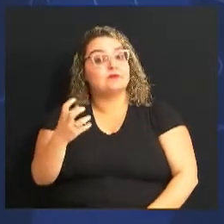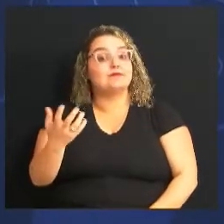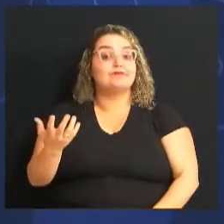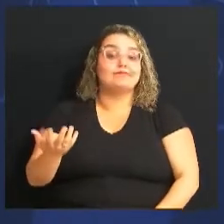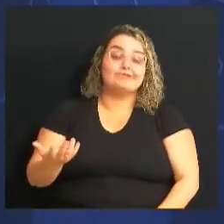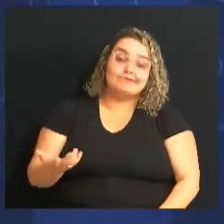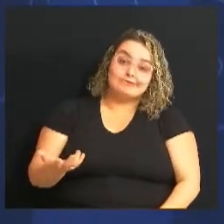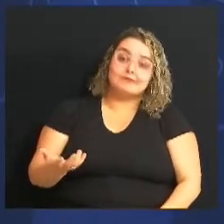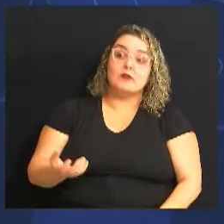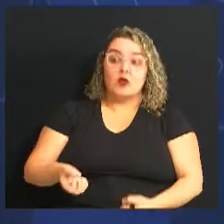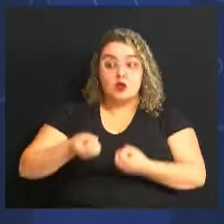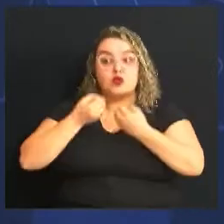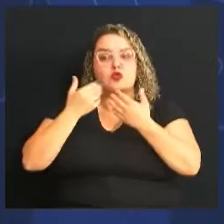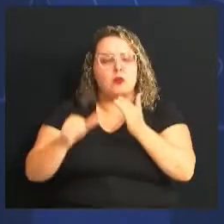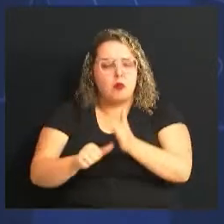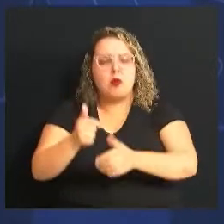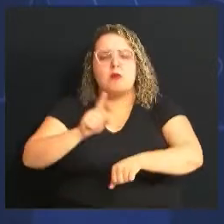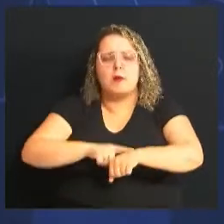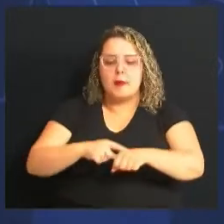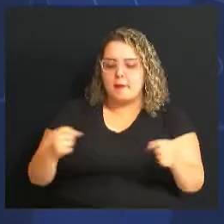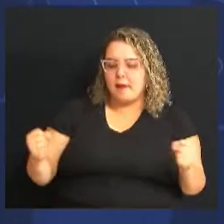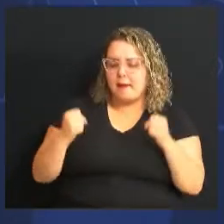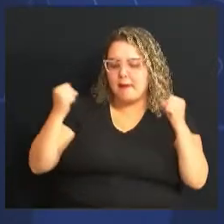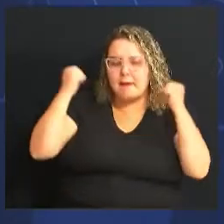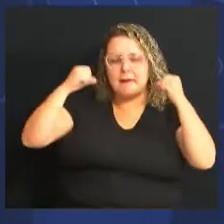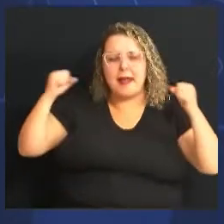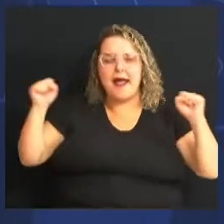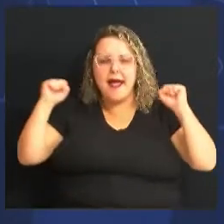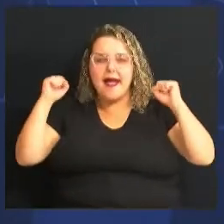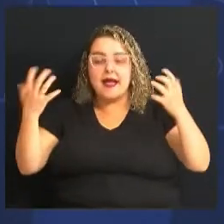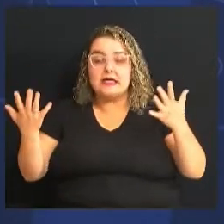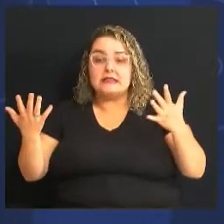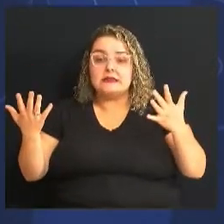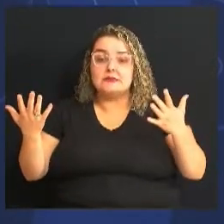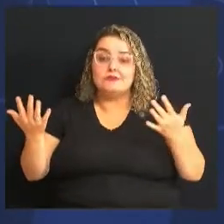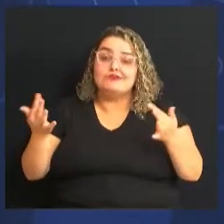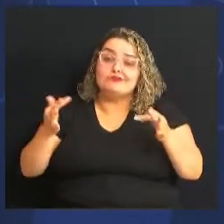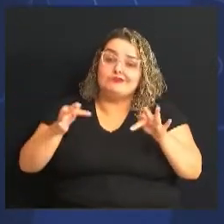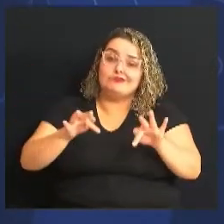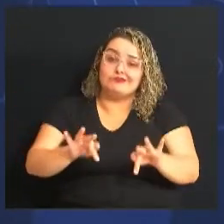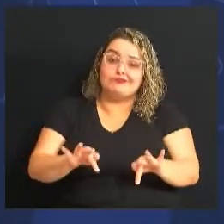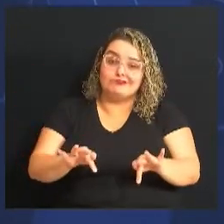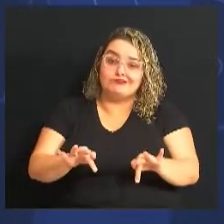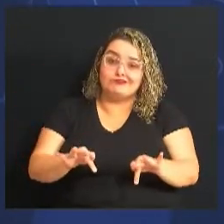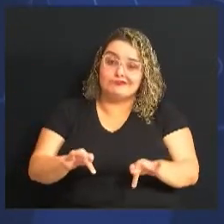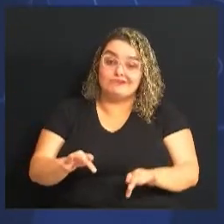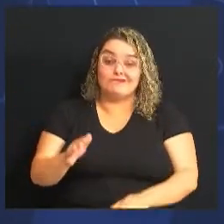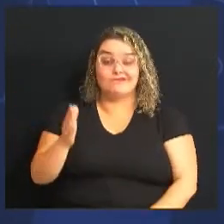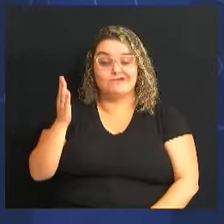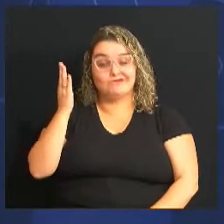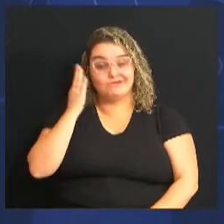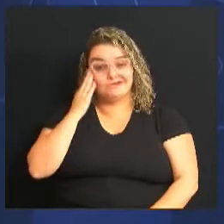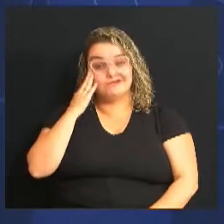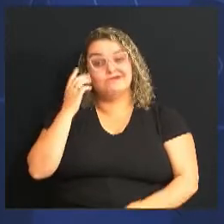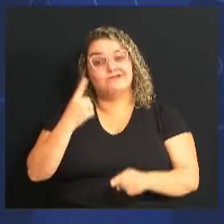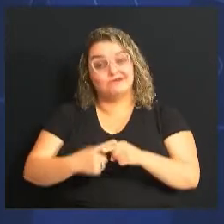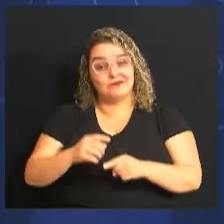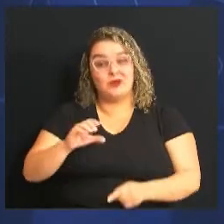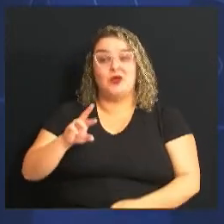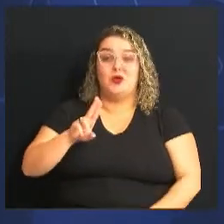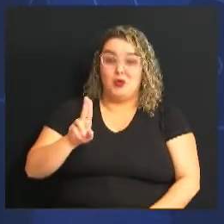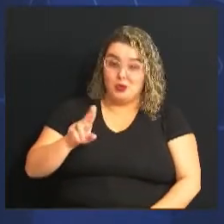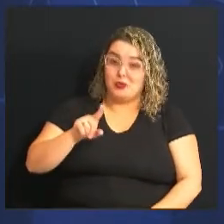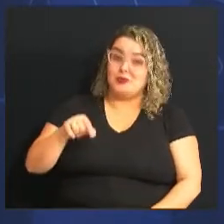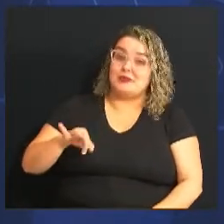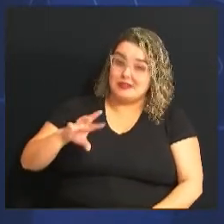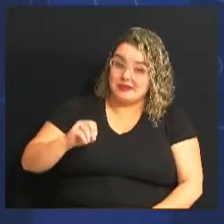um bom primeiro tempo, animou os torcedores. Mas na etapa final, entendeu porque o Cruzeiro já conquistou